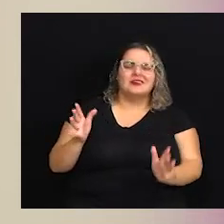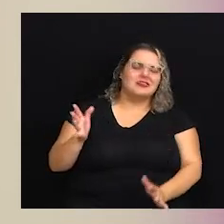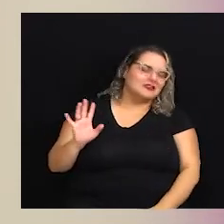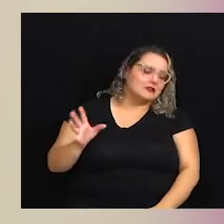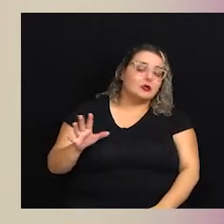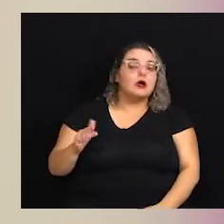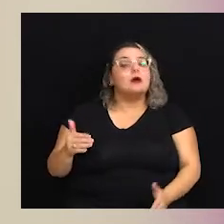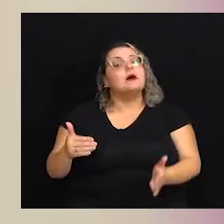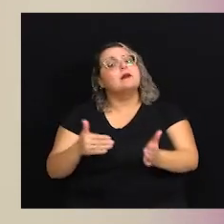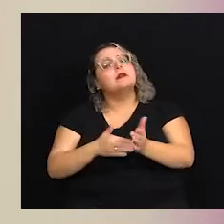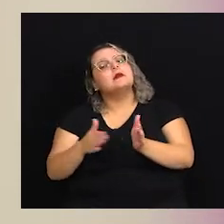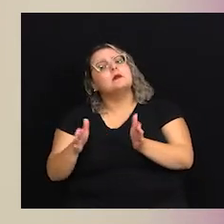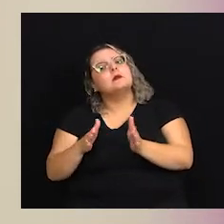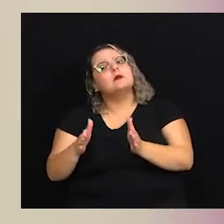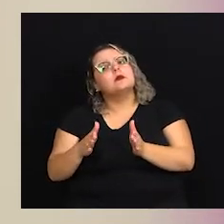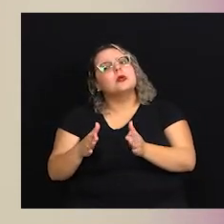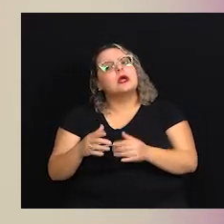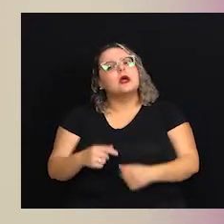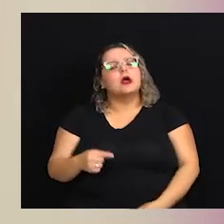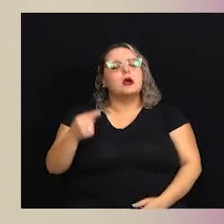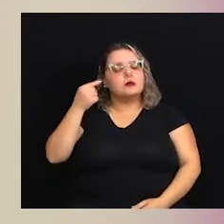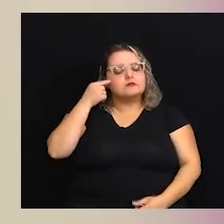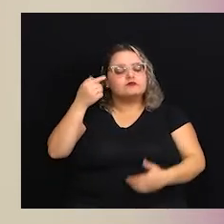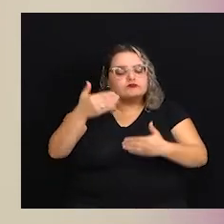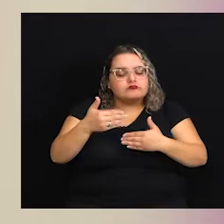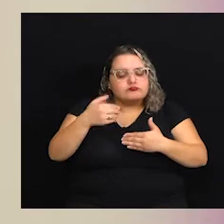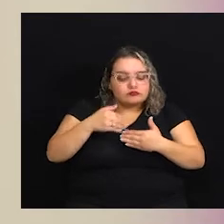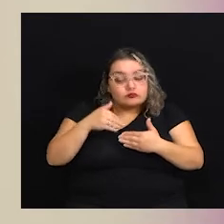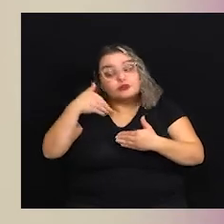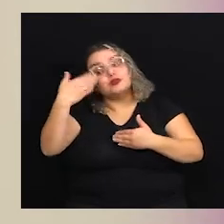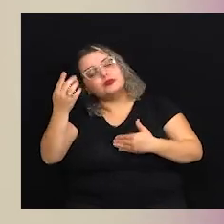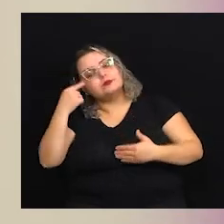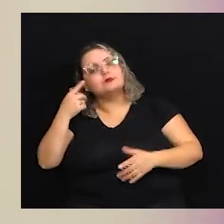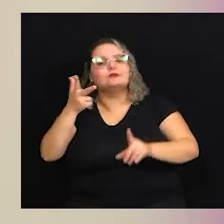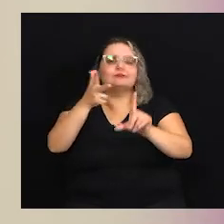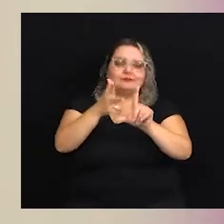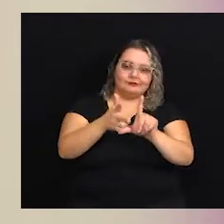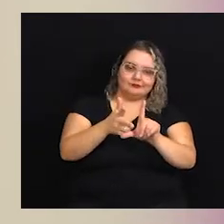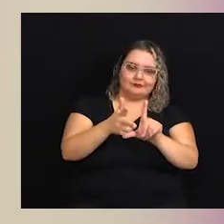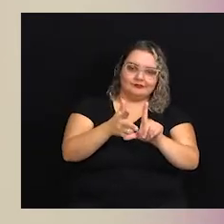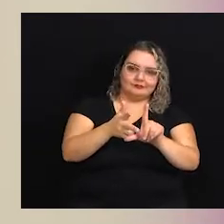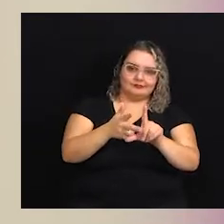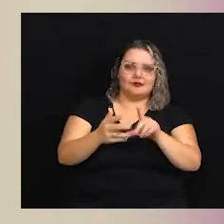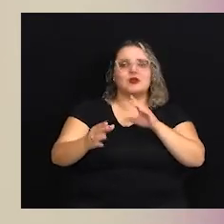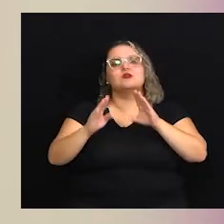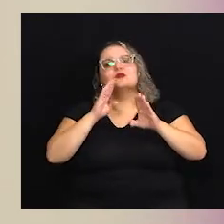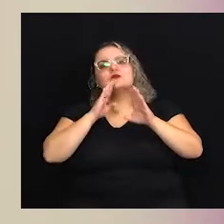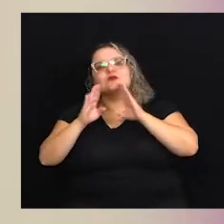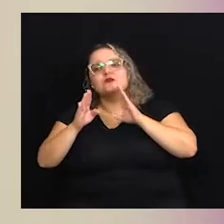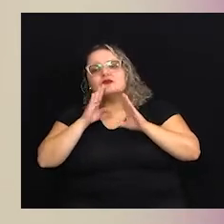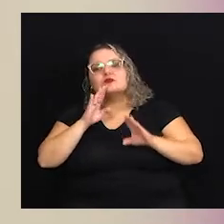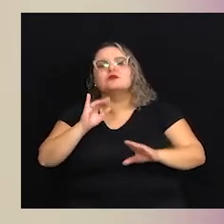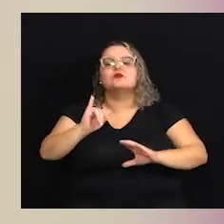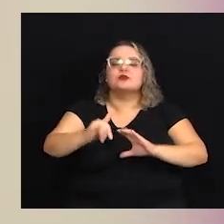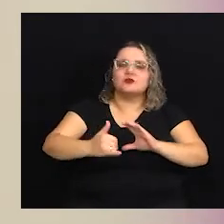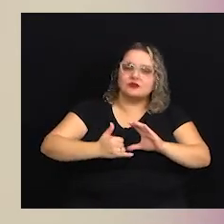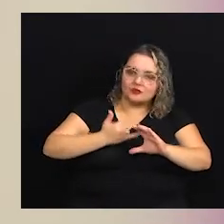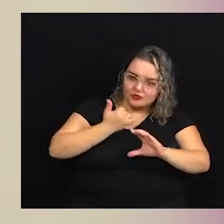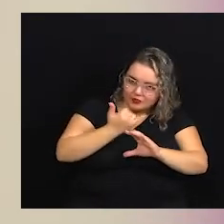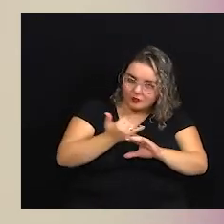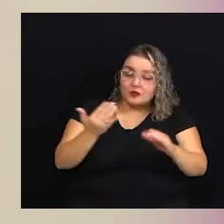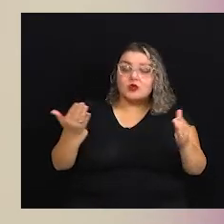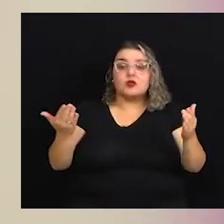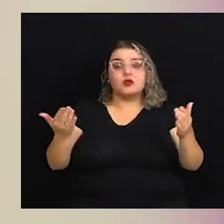não, imagina não. Até que uma hora eu saí da caixa e resolvi fazer lives no Facebook, no